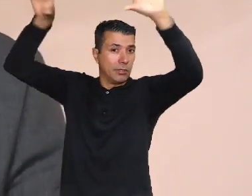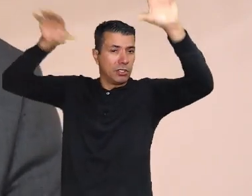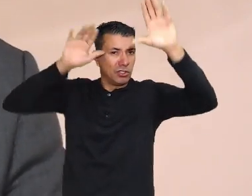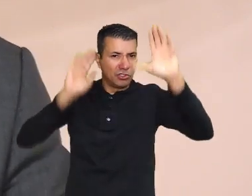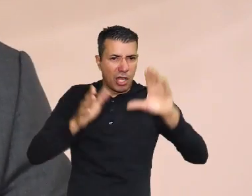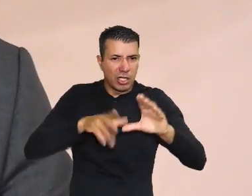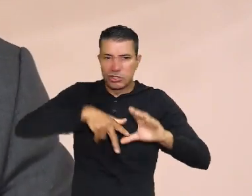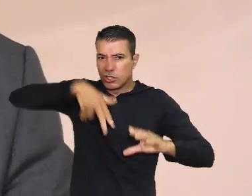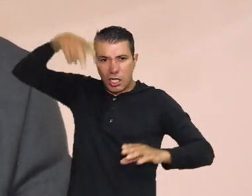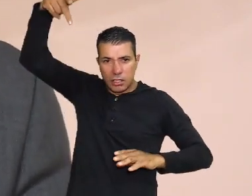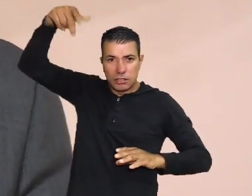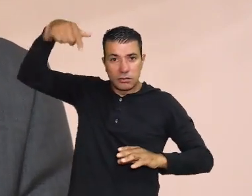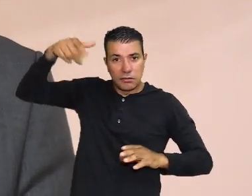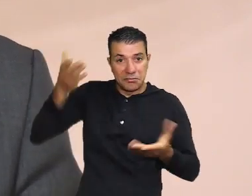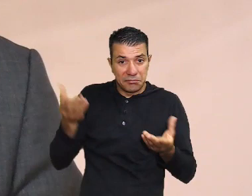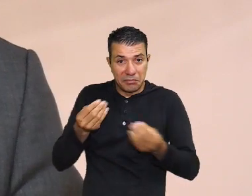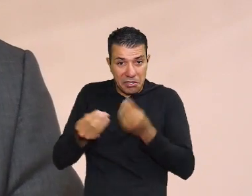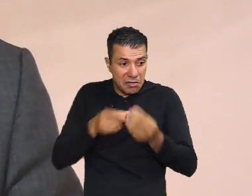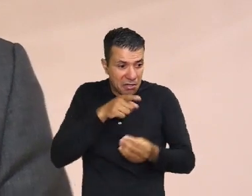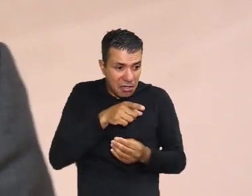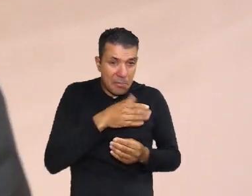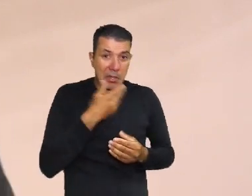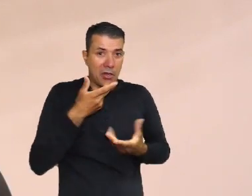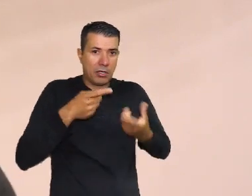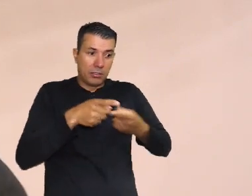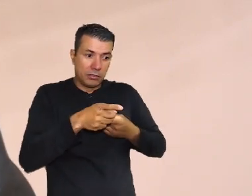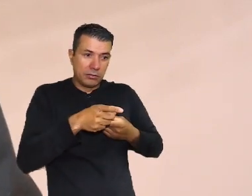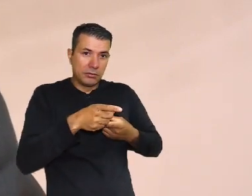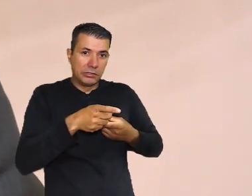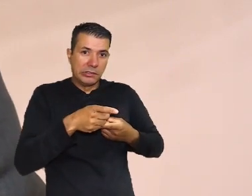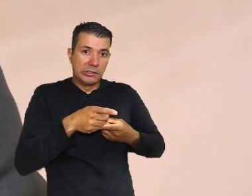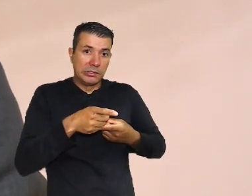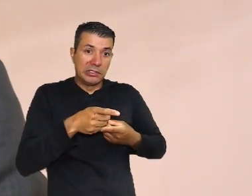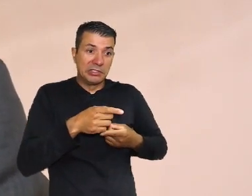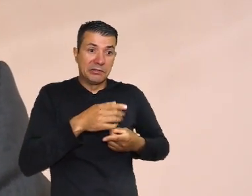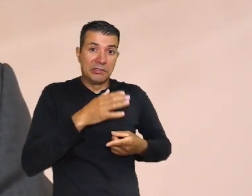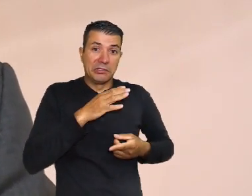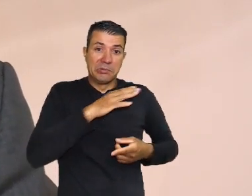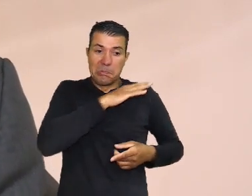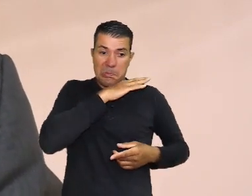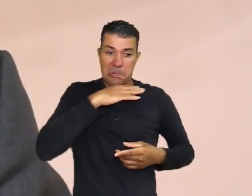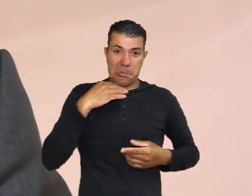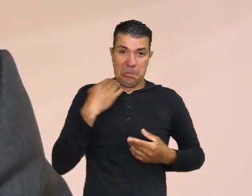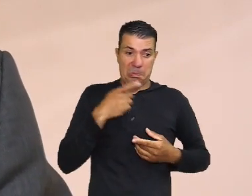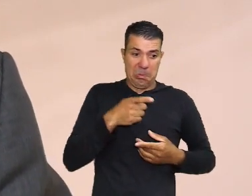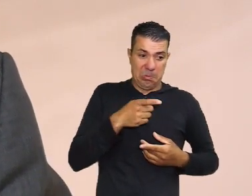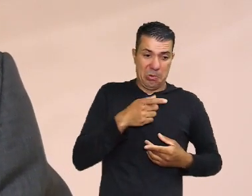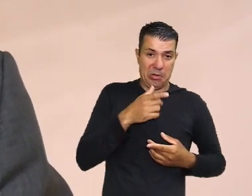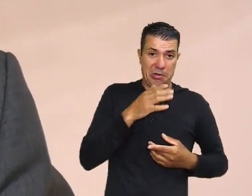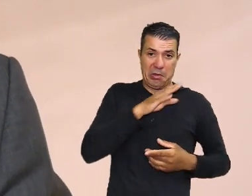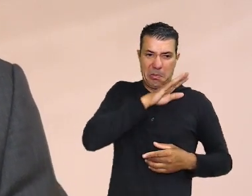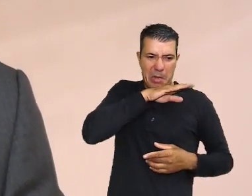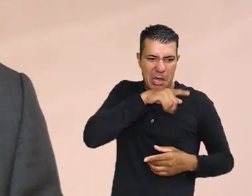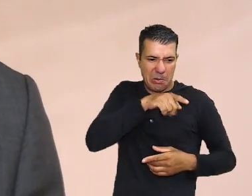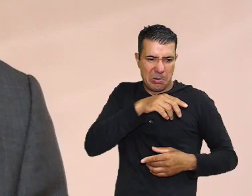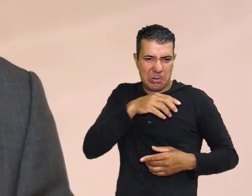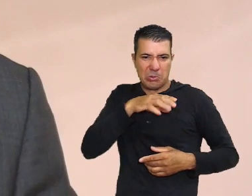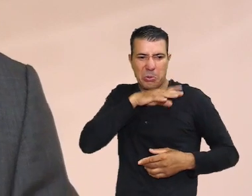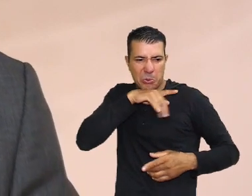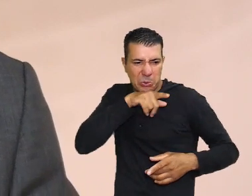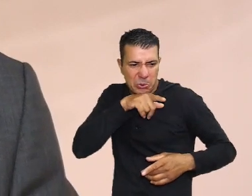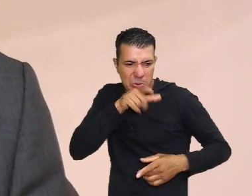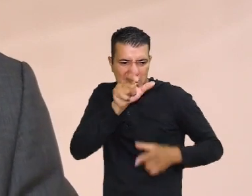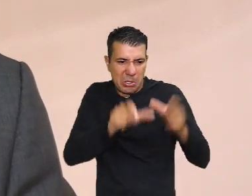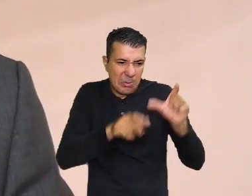pessoa melhorar um pouco, para depois ir para o céu. E se foi tremendamente má, essa doutrina também acredita o seguinte: vai diretamente